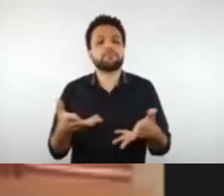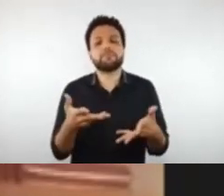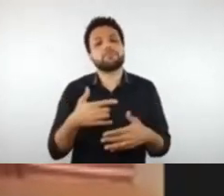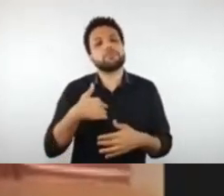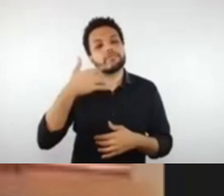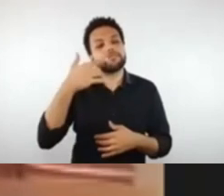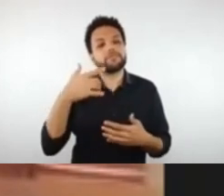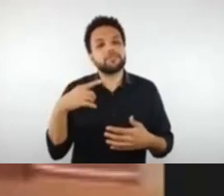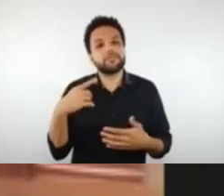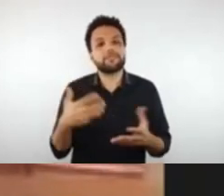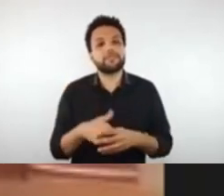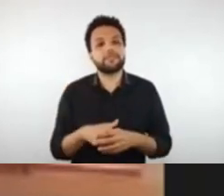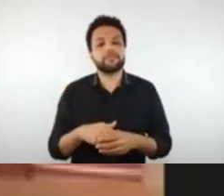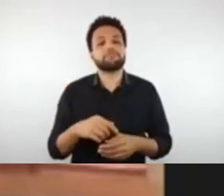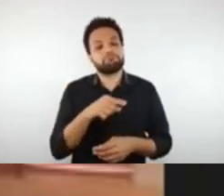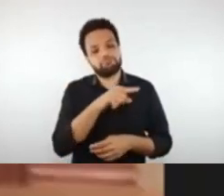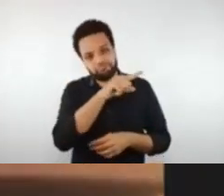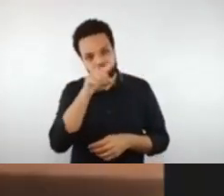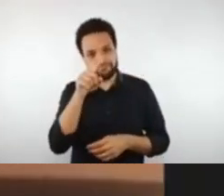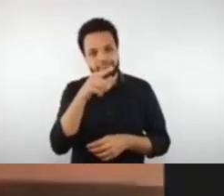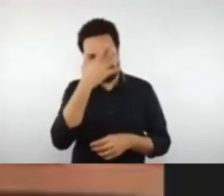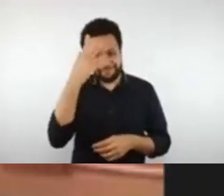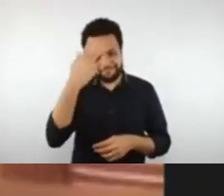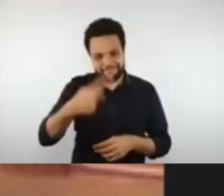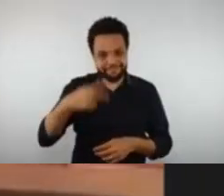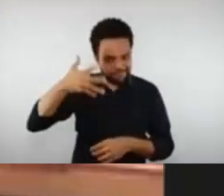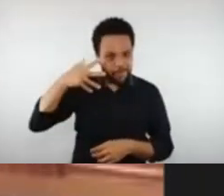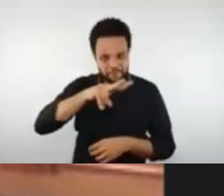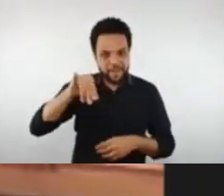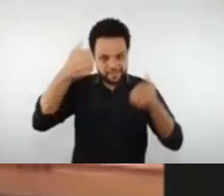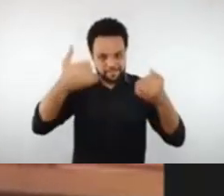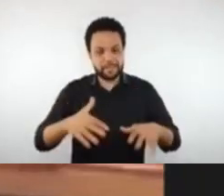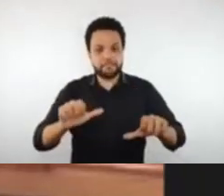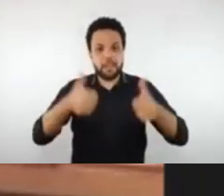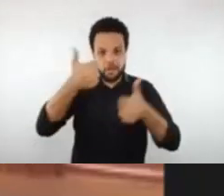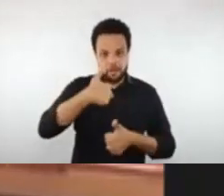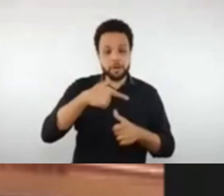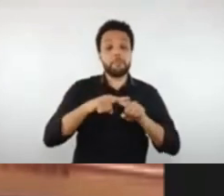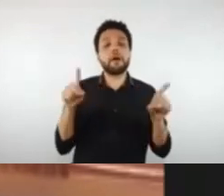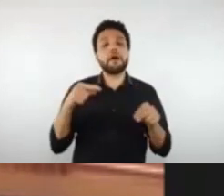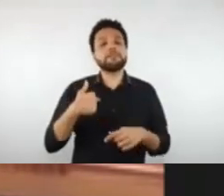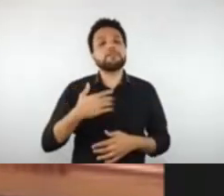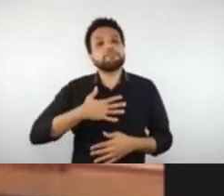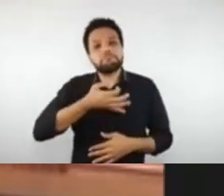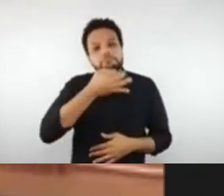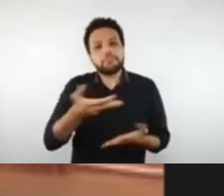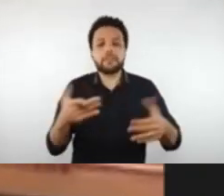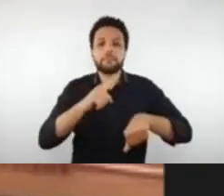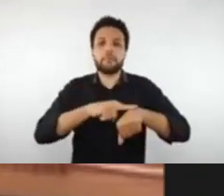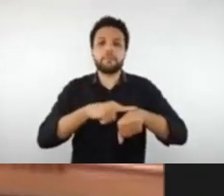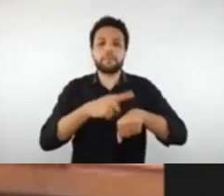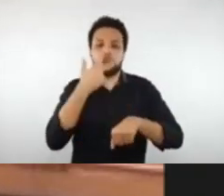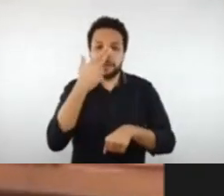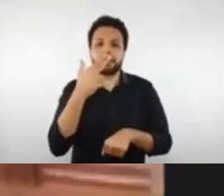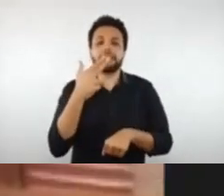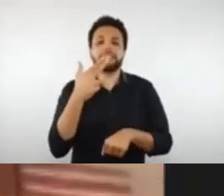um momento muito, eu não sei o que os nossos painelistas vão falar muito melhor do que eu, mas na minha impressão a